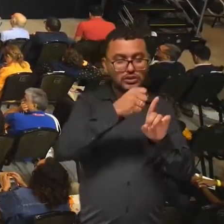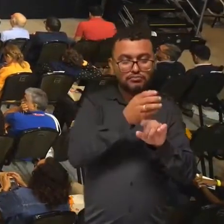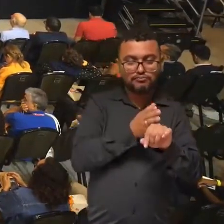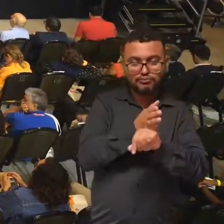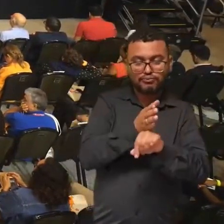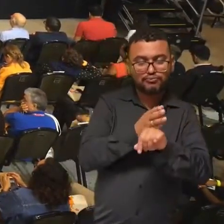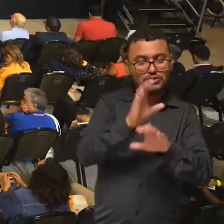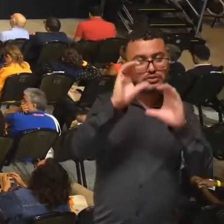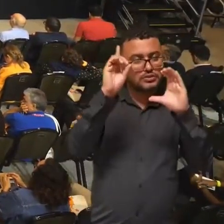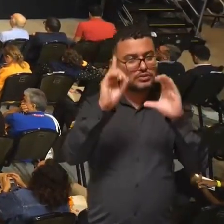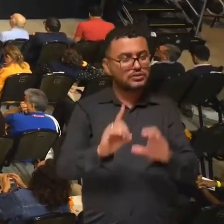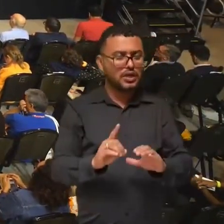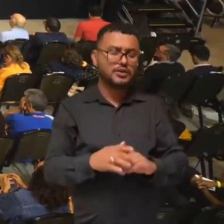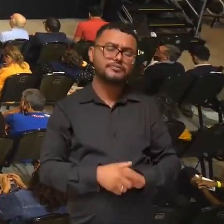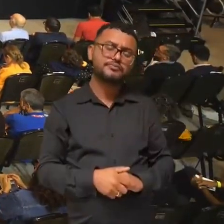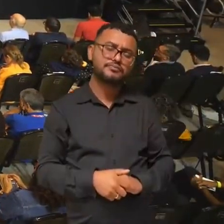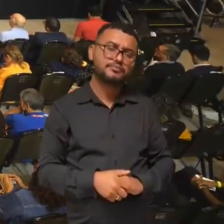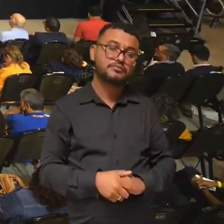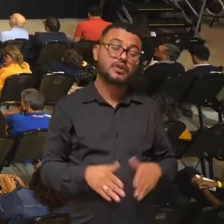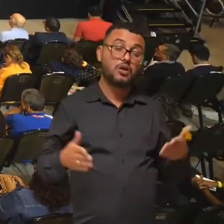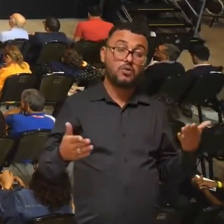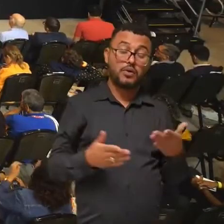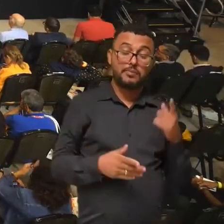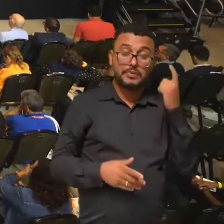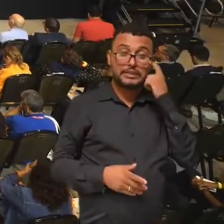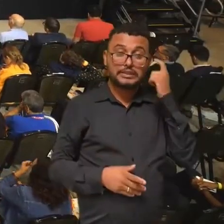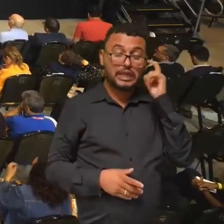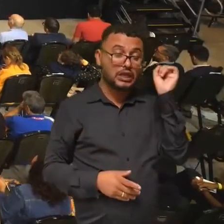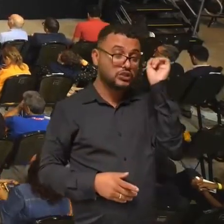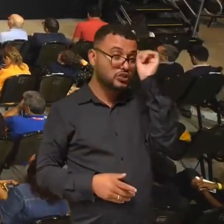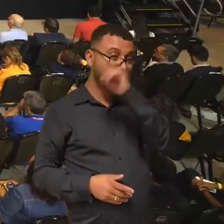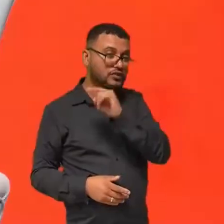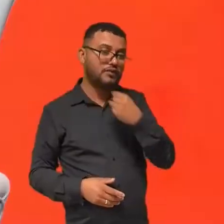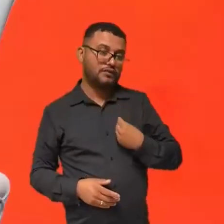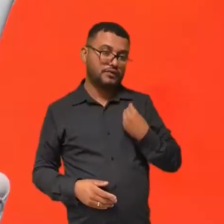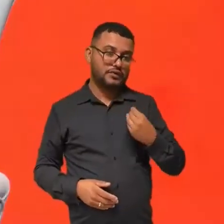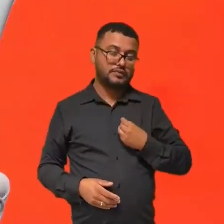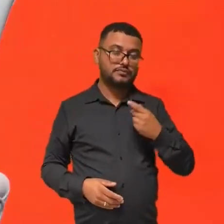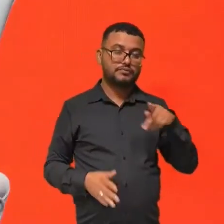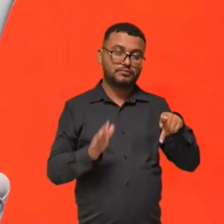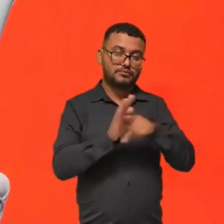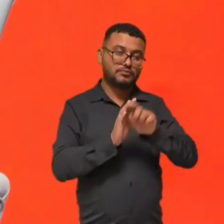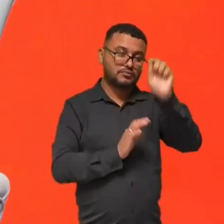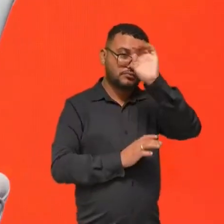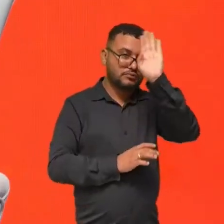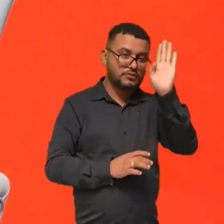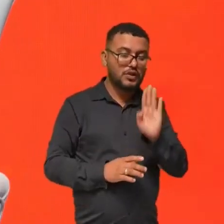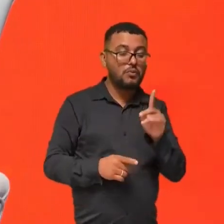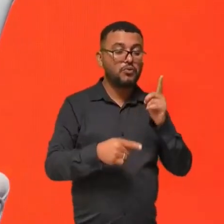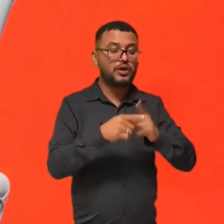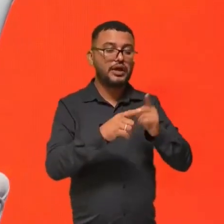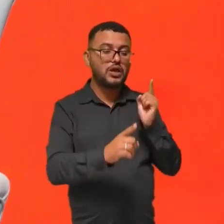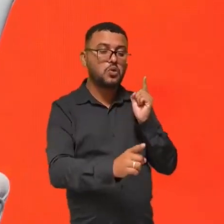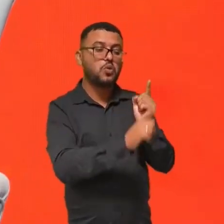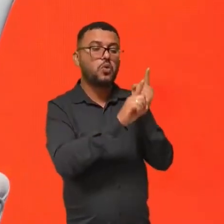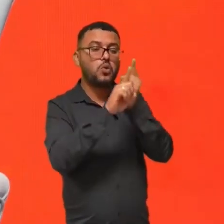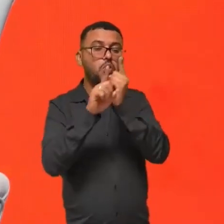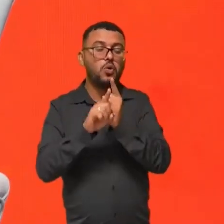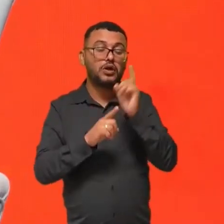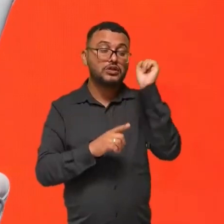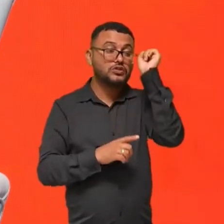porque a gente tem uma dificuldade histórica no Estado brasileiro, dado as dificuldades que a população tem de ser